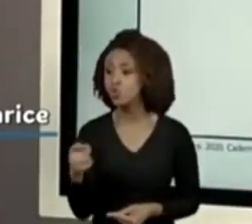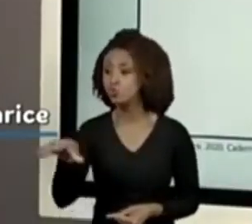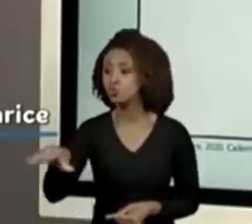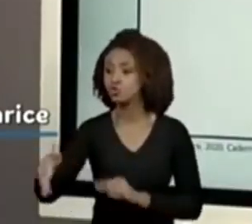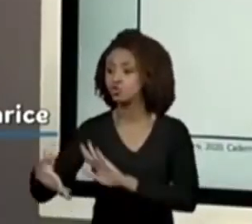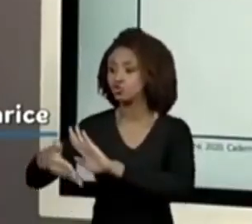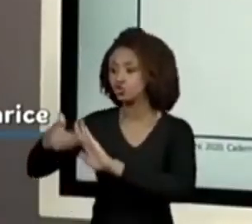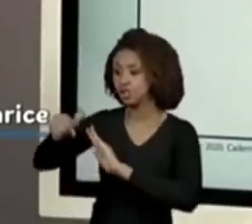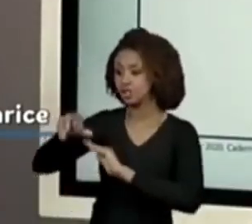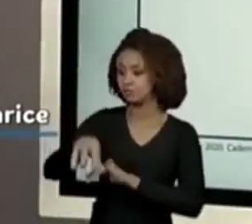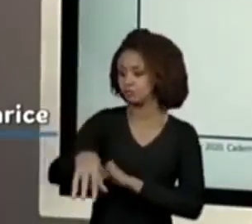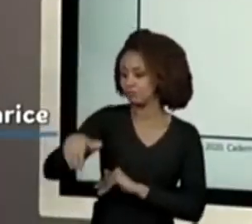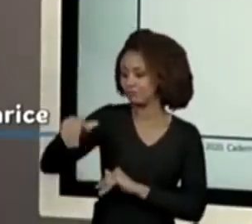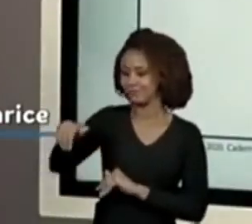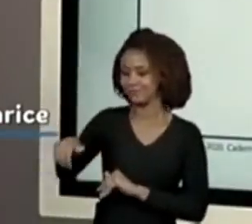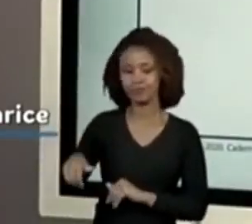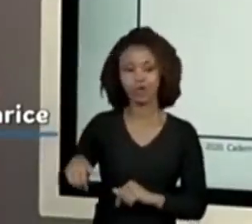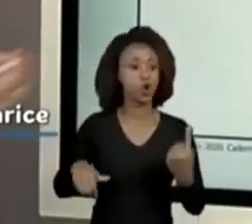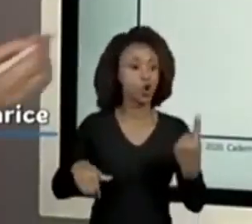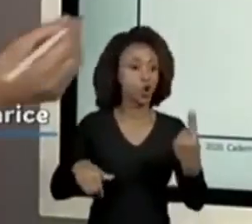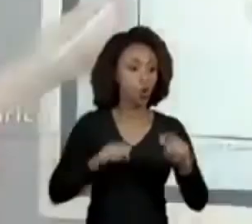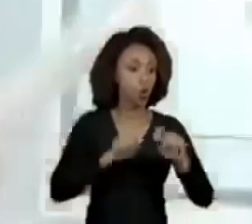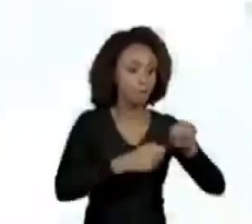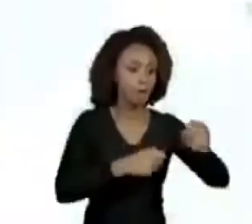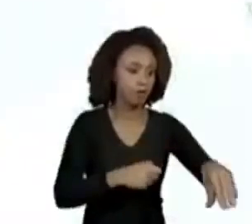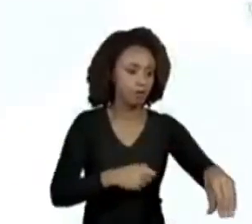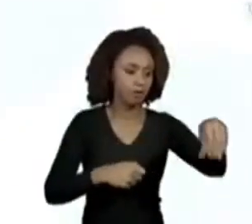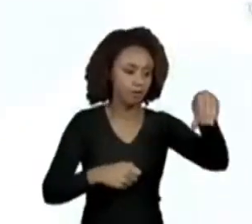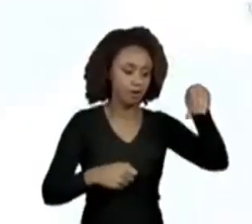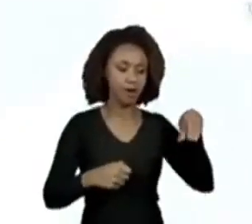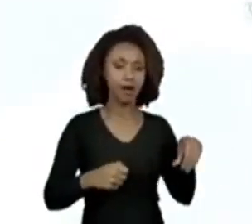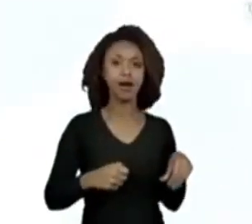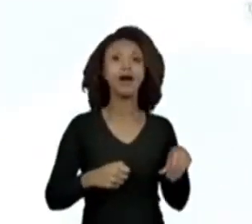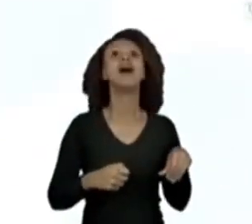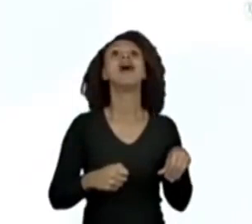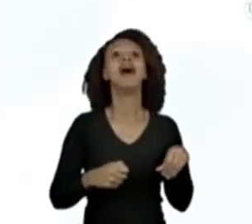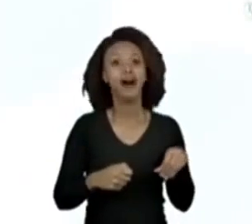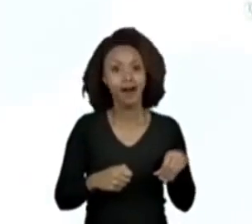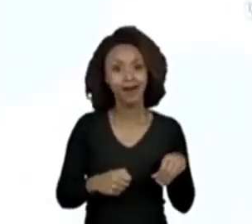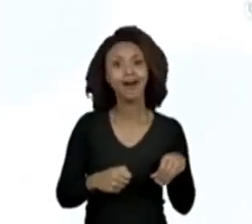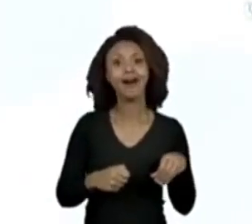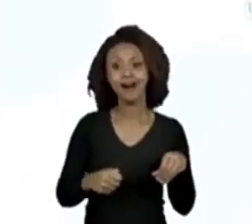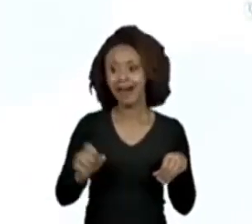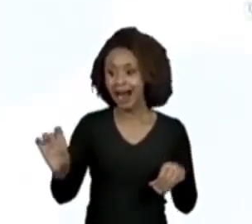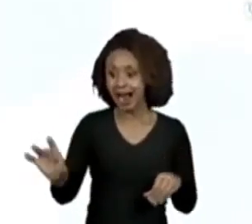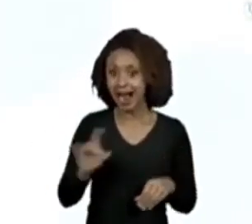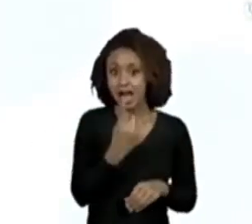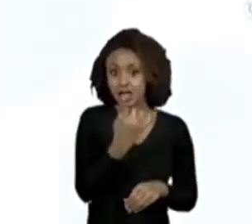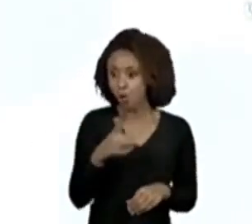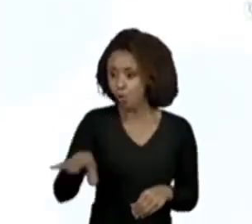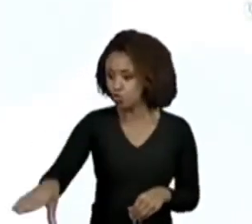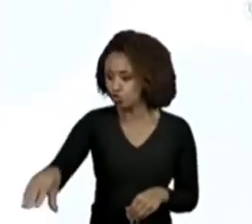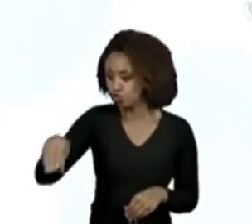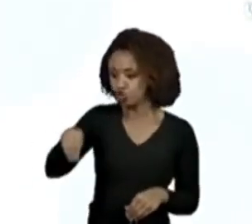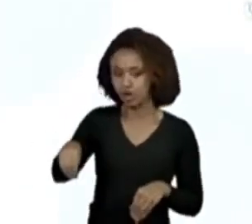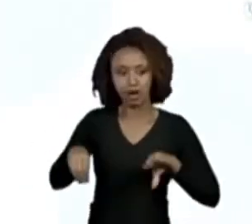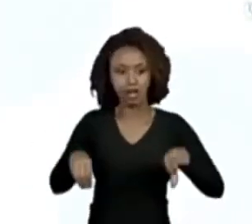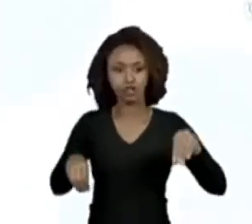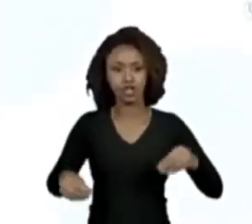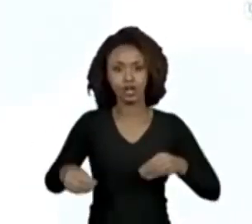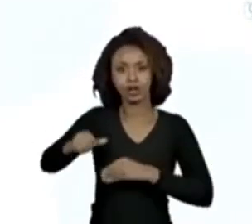aí na minha cabeça, né? Então, eu tiraria aqui um pão de cada assadeira, então